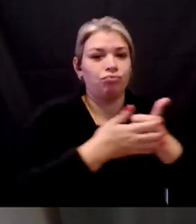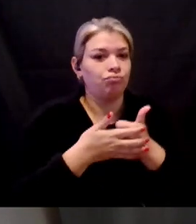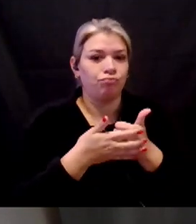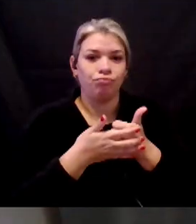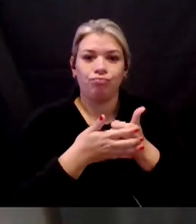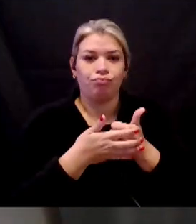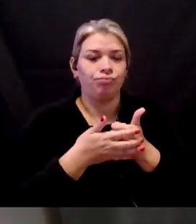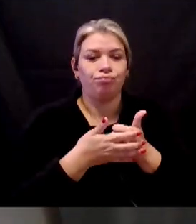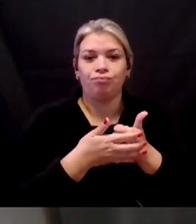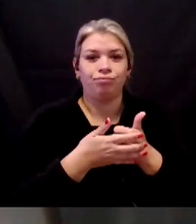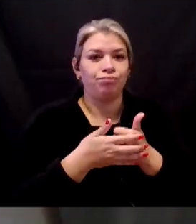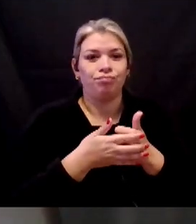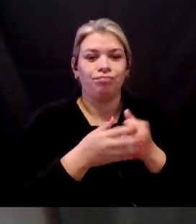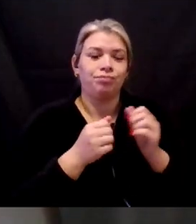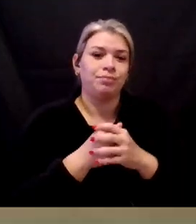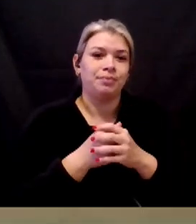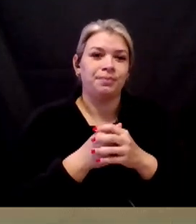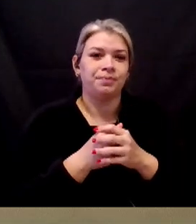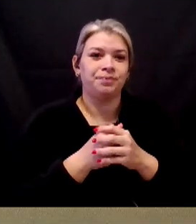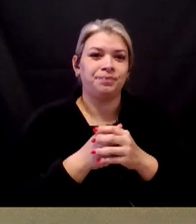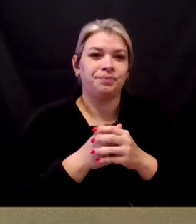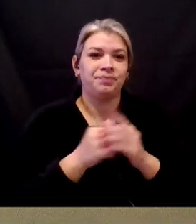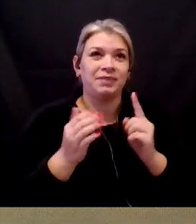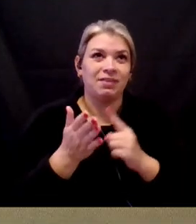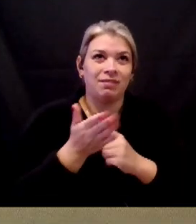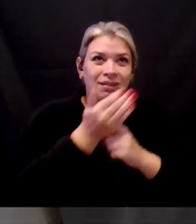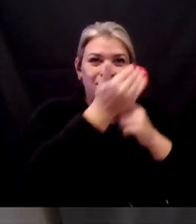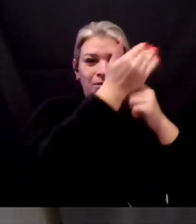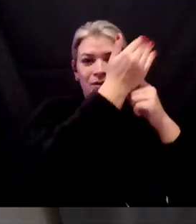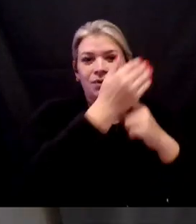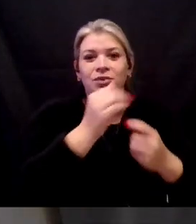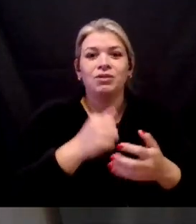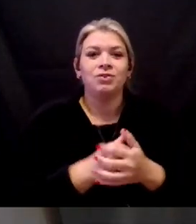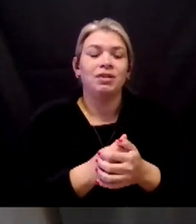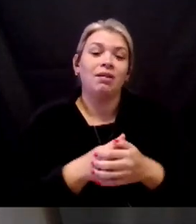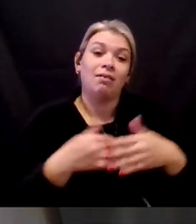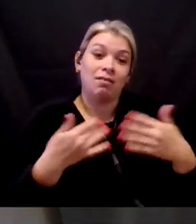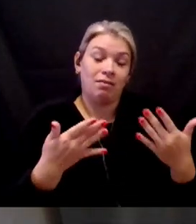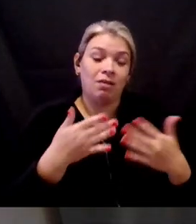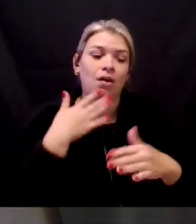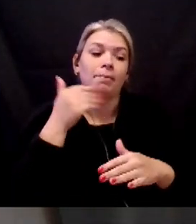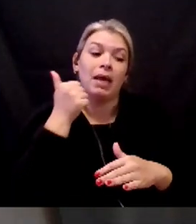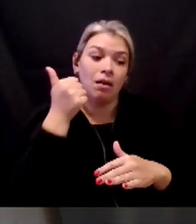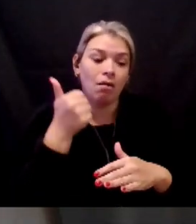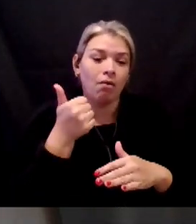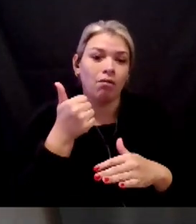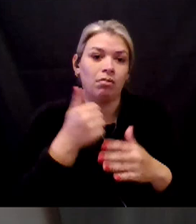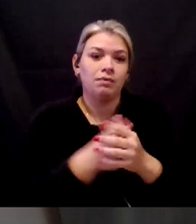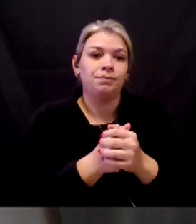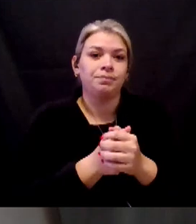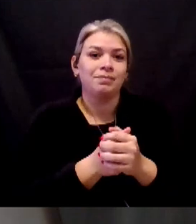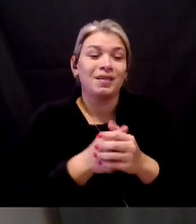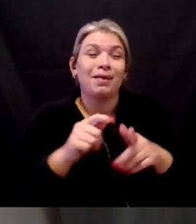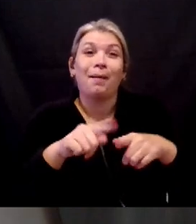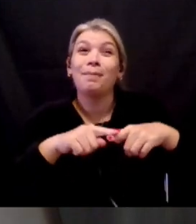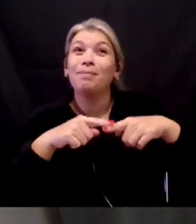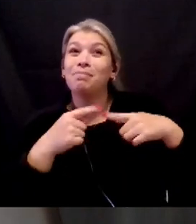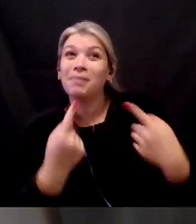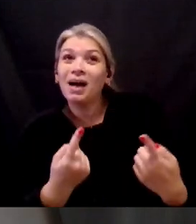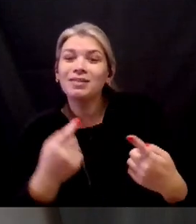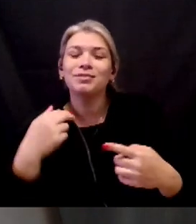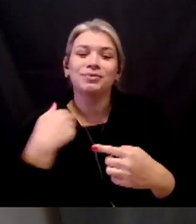tecnologia, ótimo. Seria o melhor. Mas a gente sabe, né, que nem